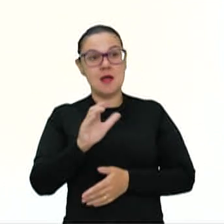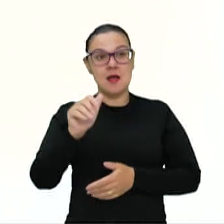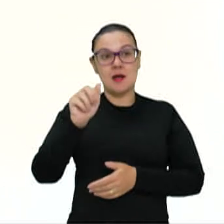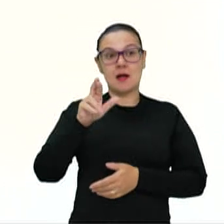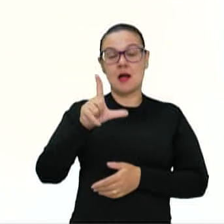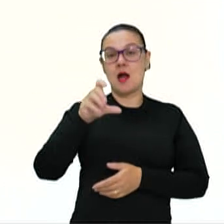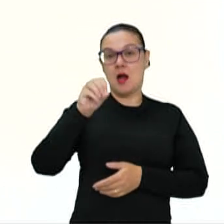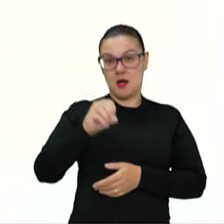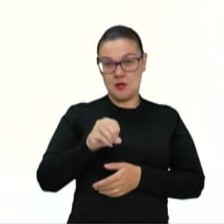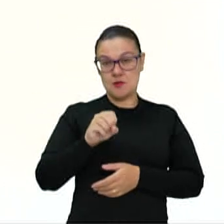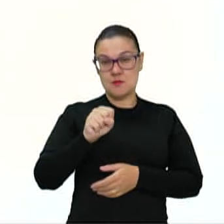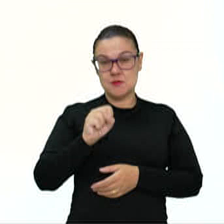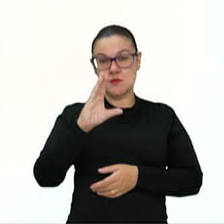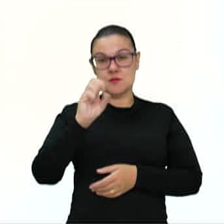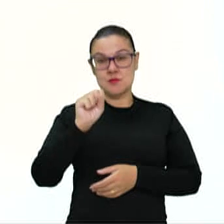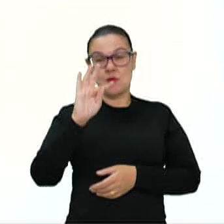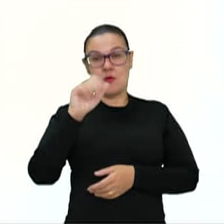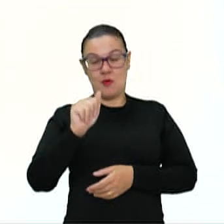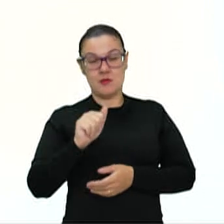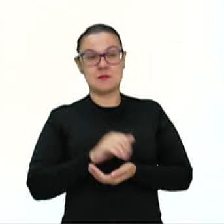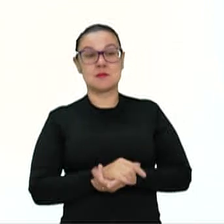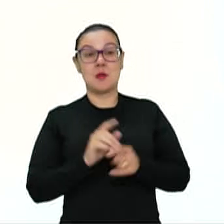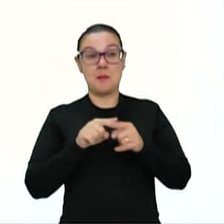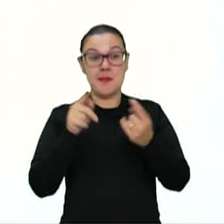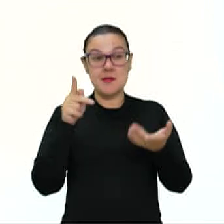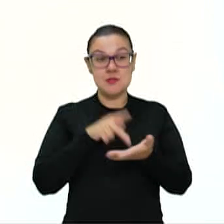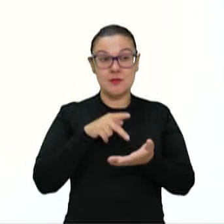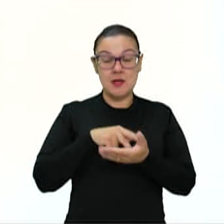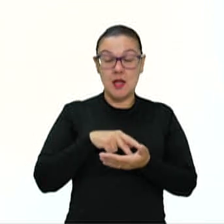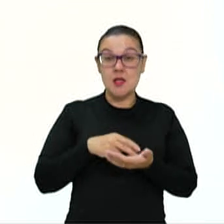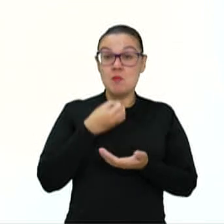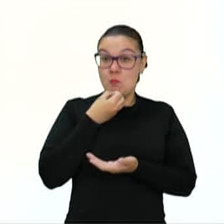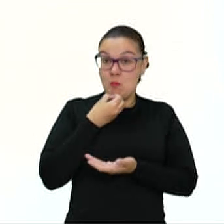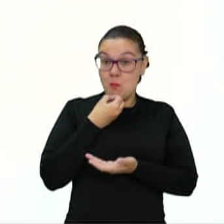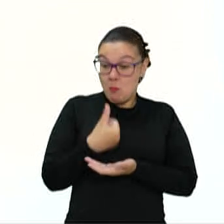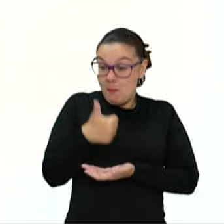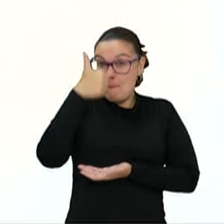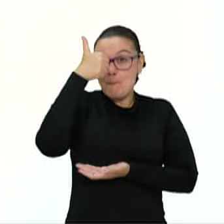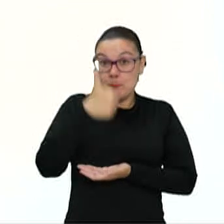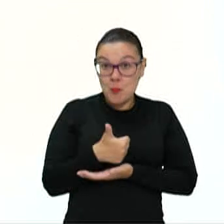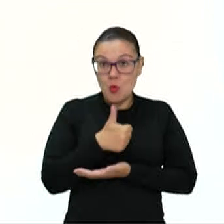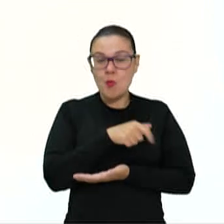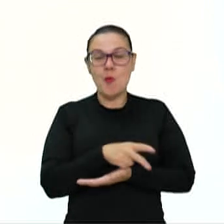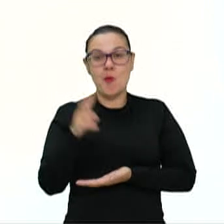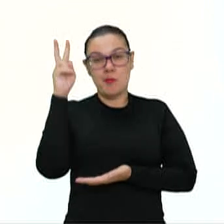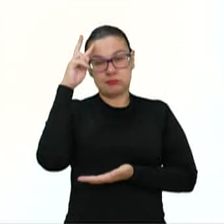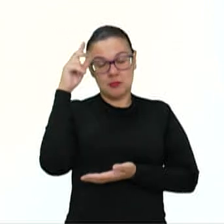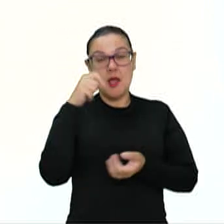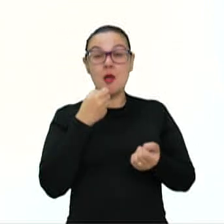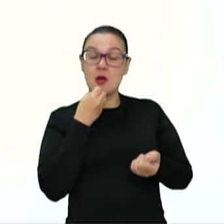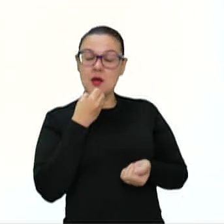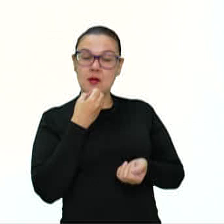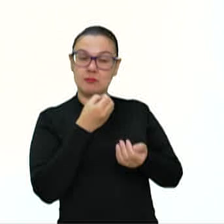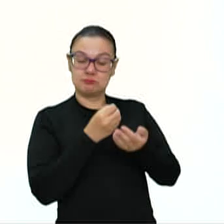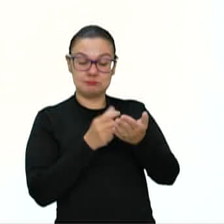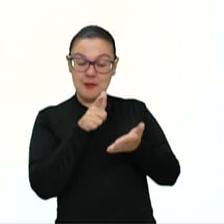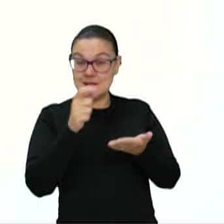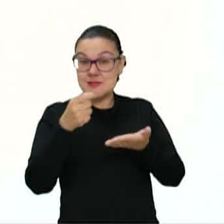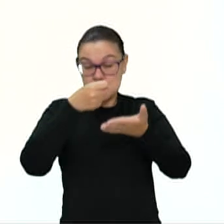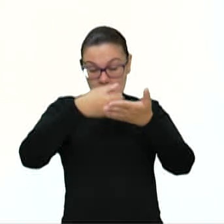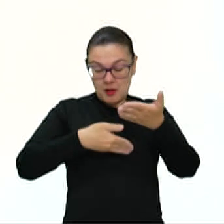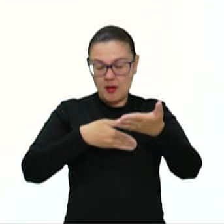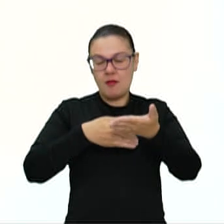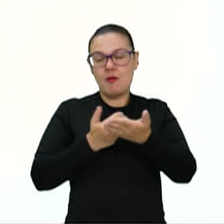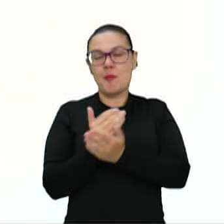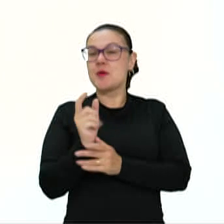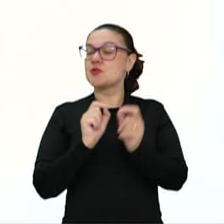Pereira. Mas muitas vezes uma boa memória literária nasce de uma boa entrevista. Sabia disso? Pois